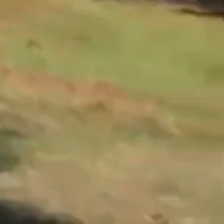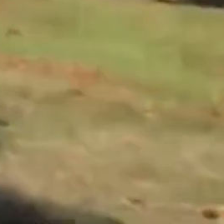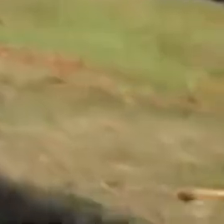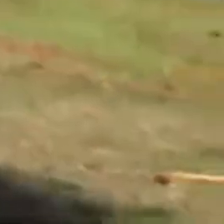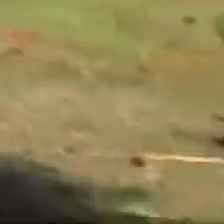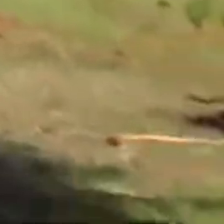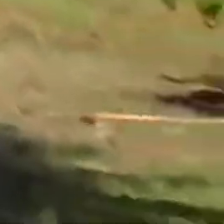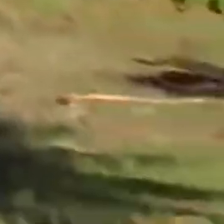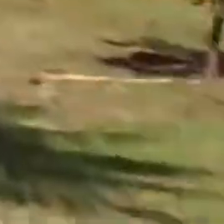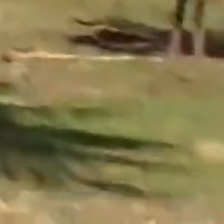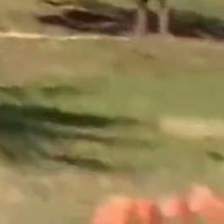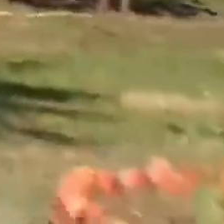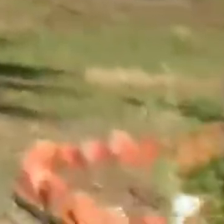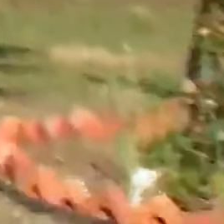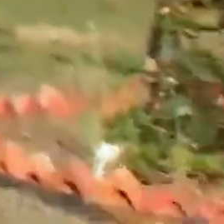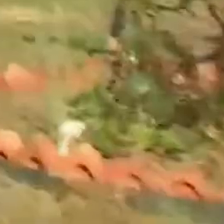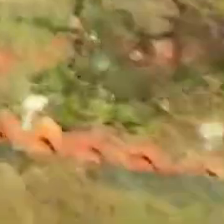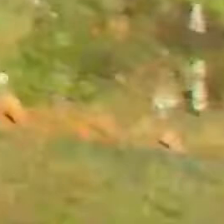Incrível.